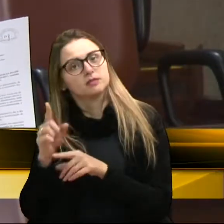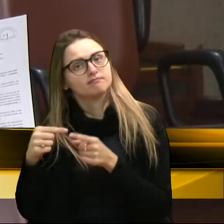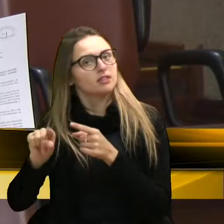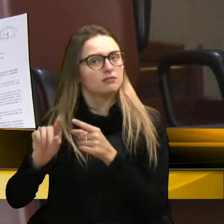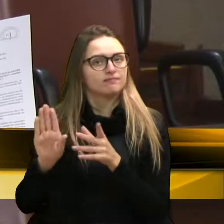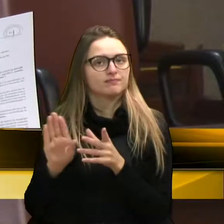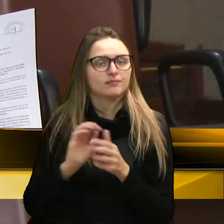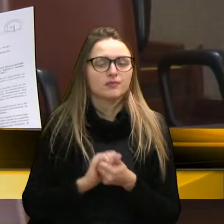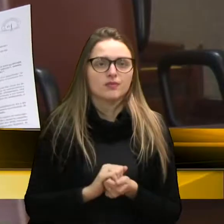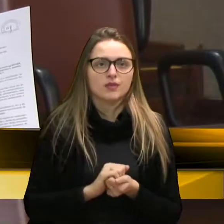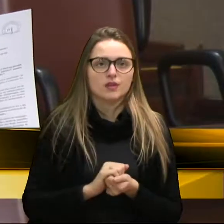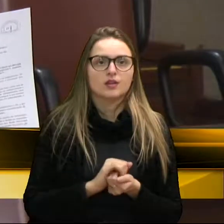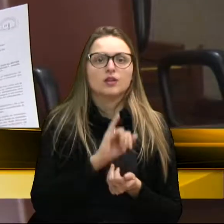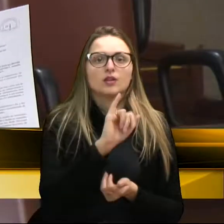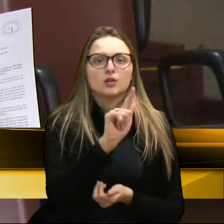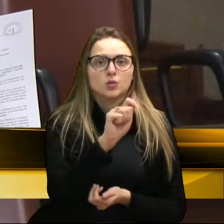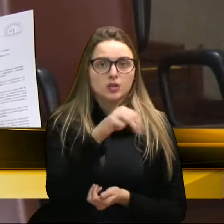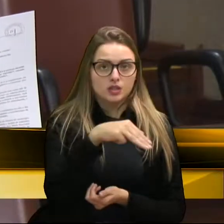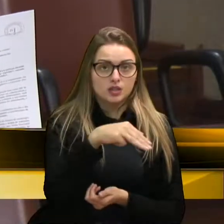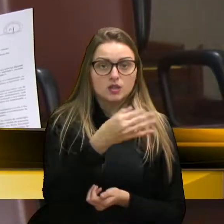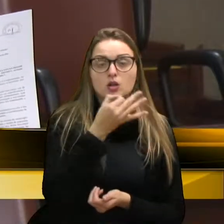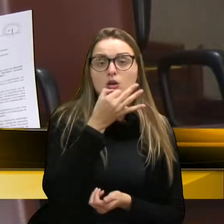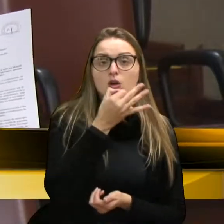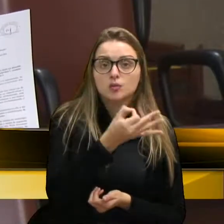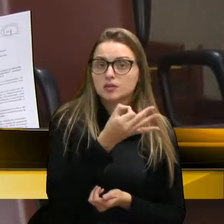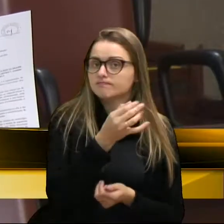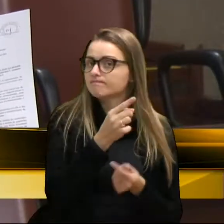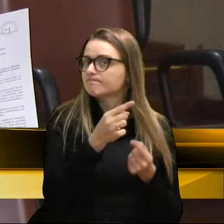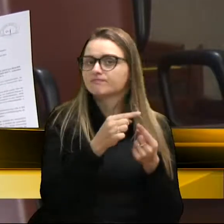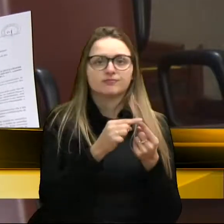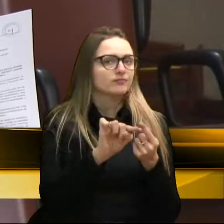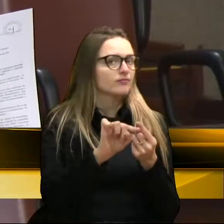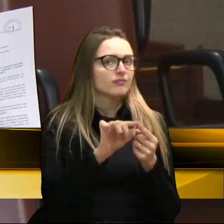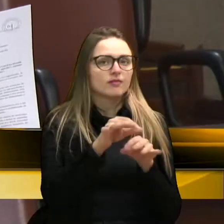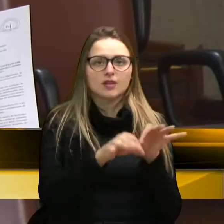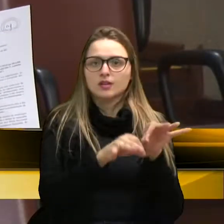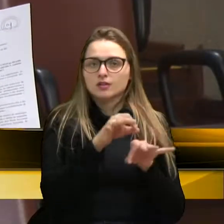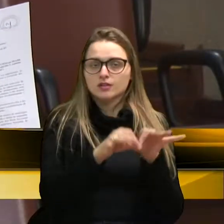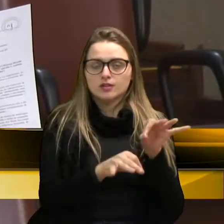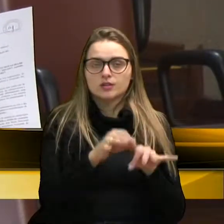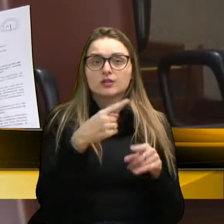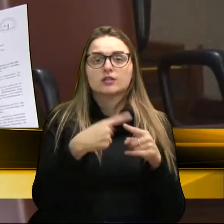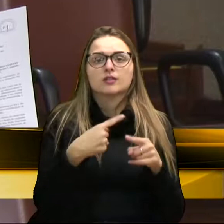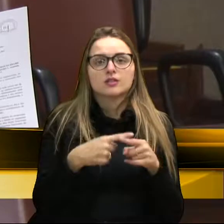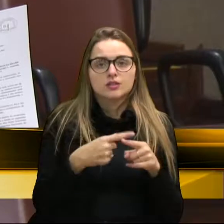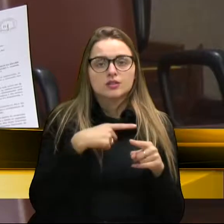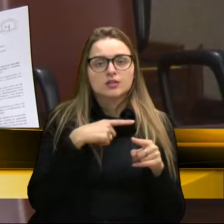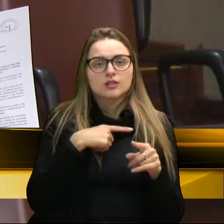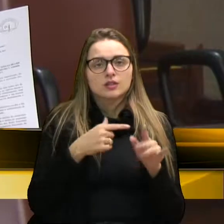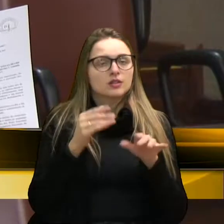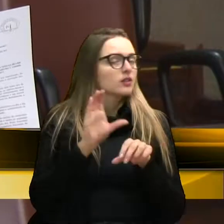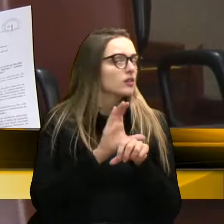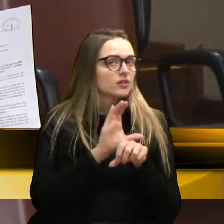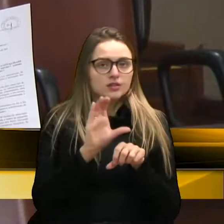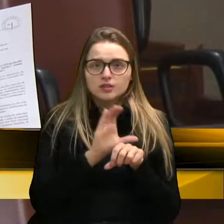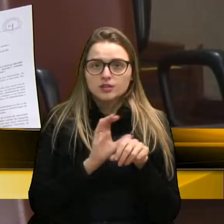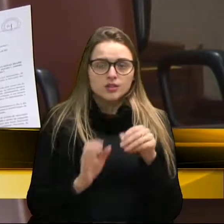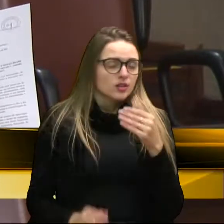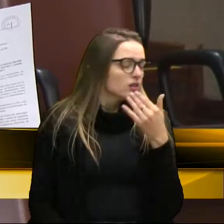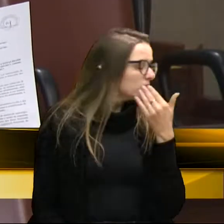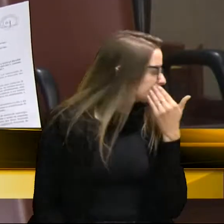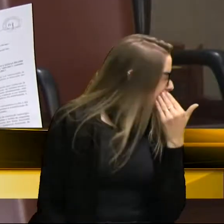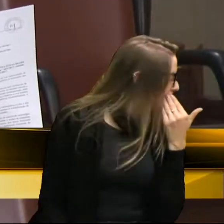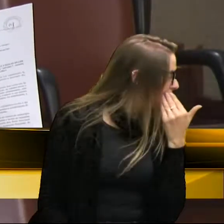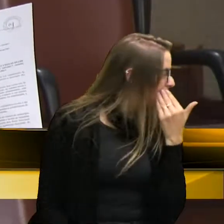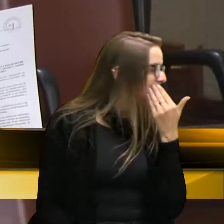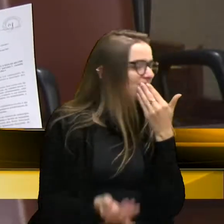tela. O IGAM manifestou-se pela inviabilidade jurídica, posto que apresenta inconstitucionalidade o projeto